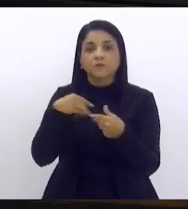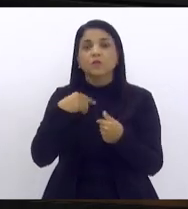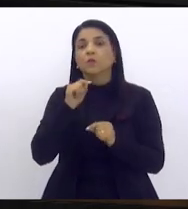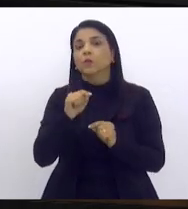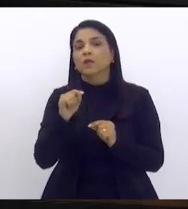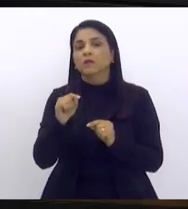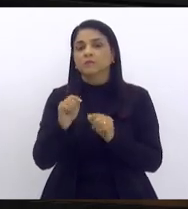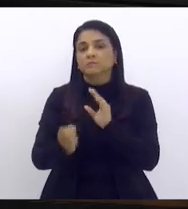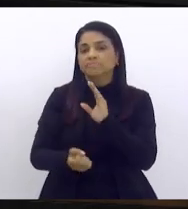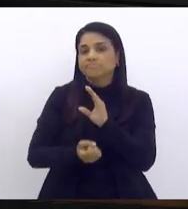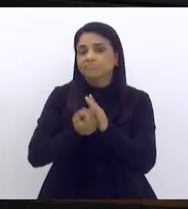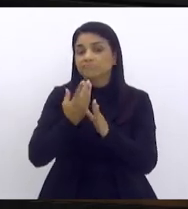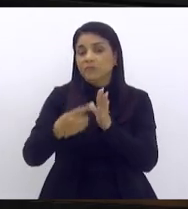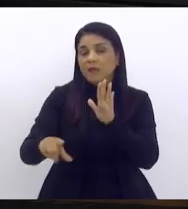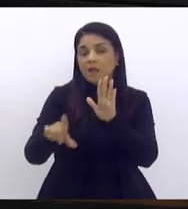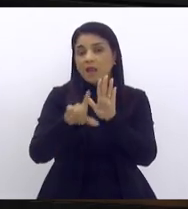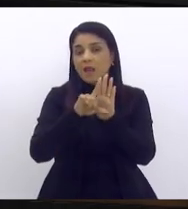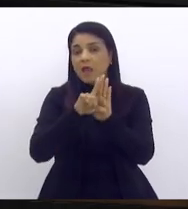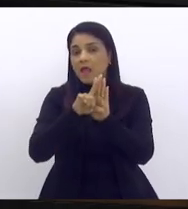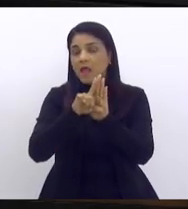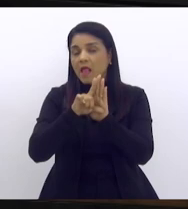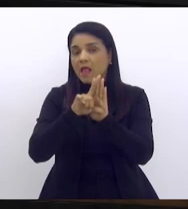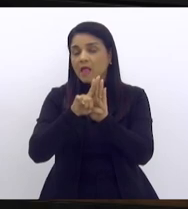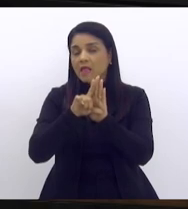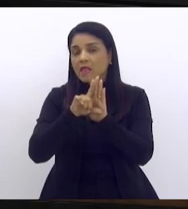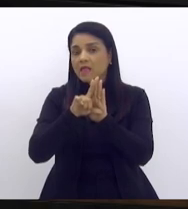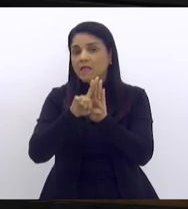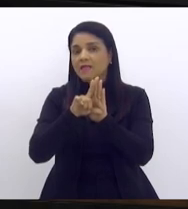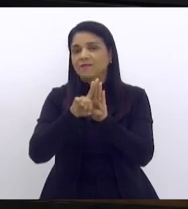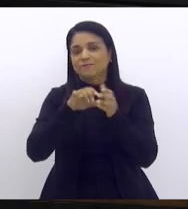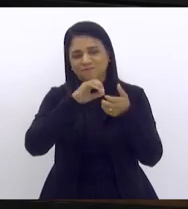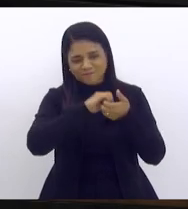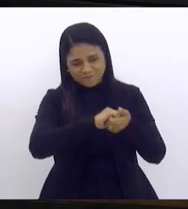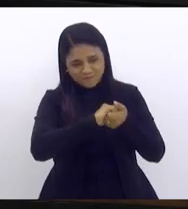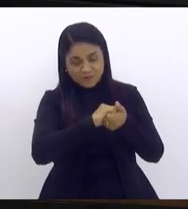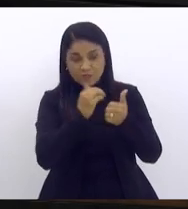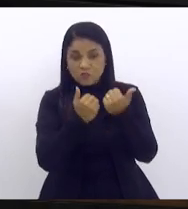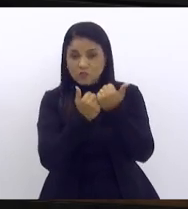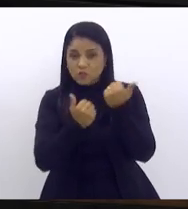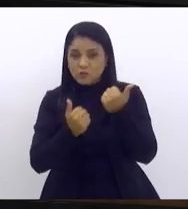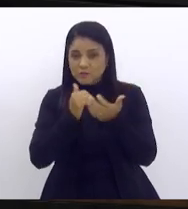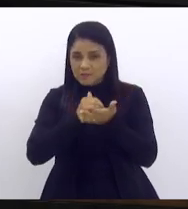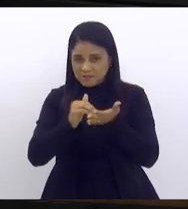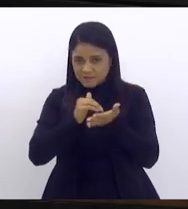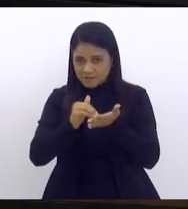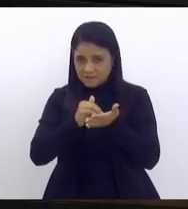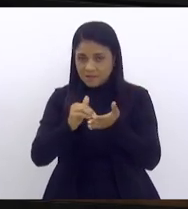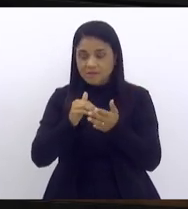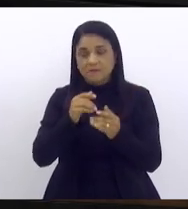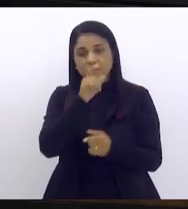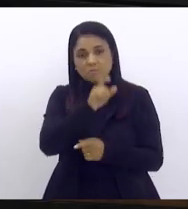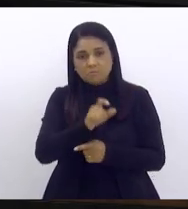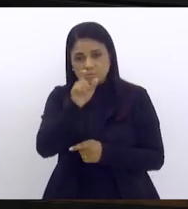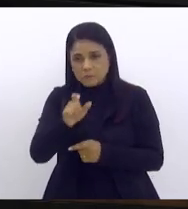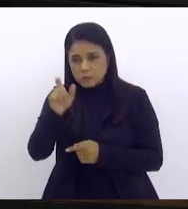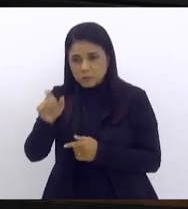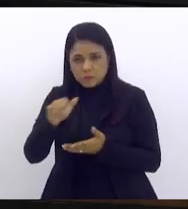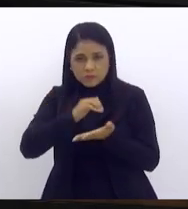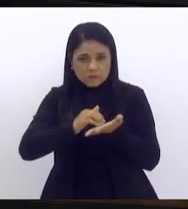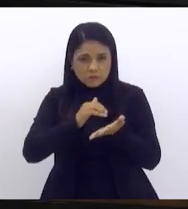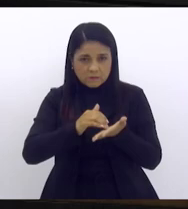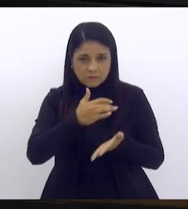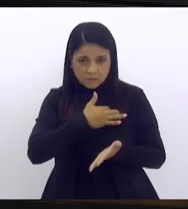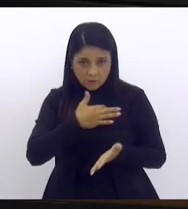partir de uma lei de cofinanciamento, saudar aqui o nosso subsecretário e aqui as pessoas da Secretaria de